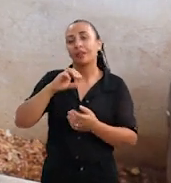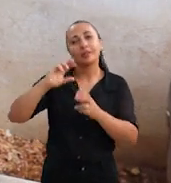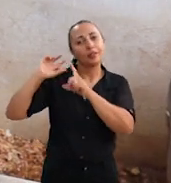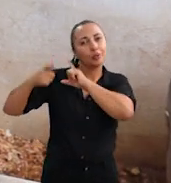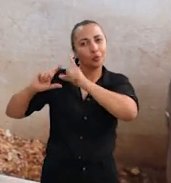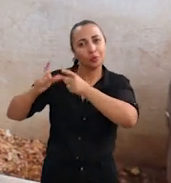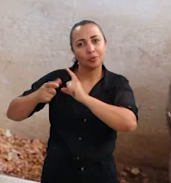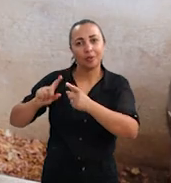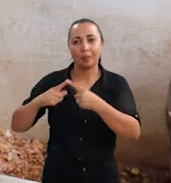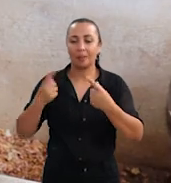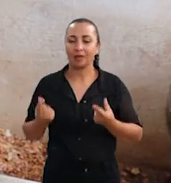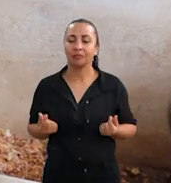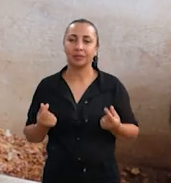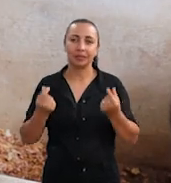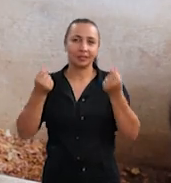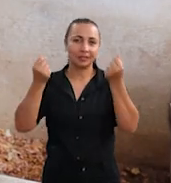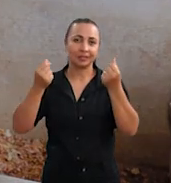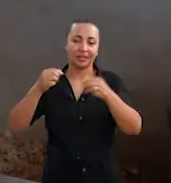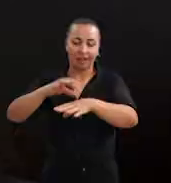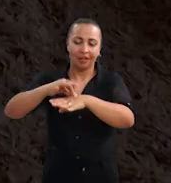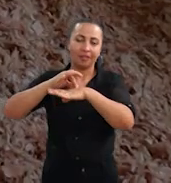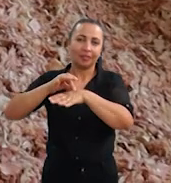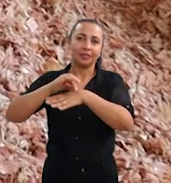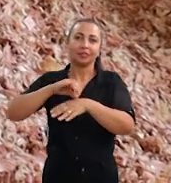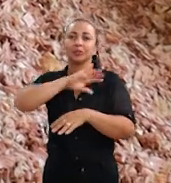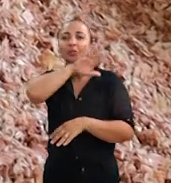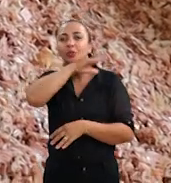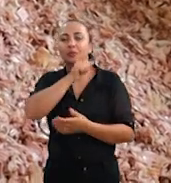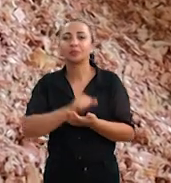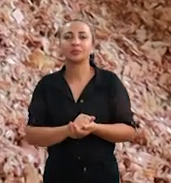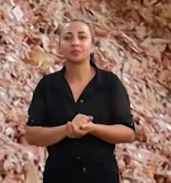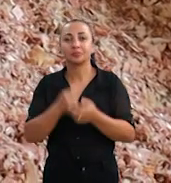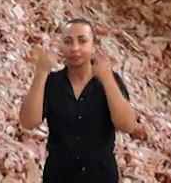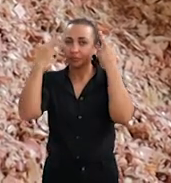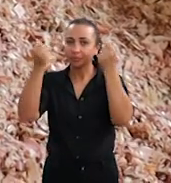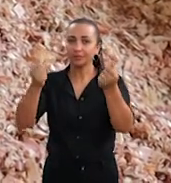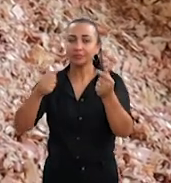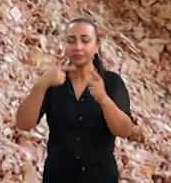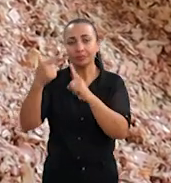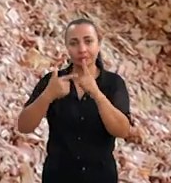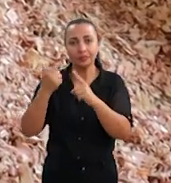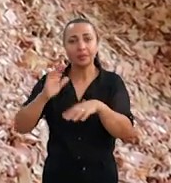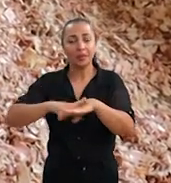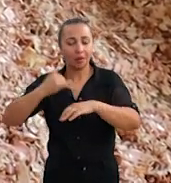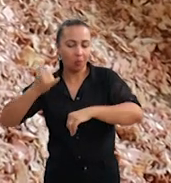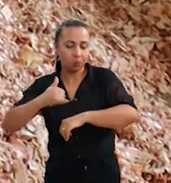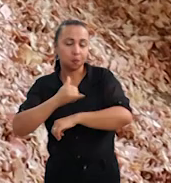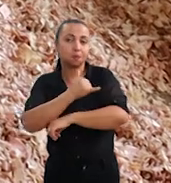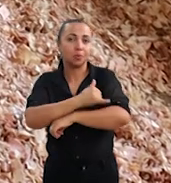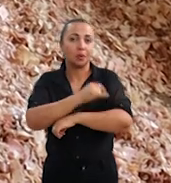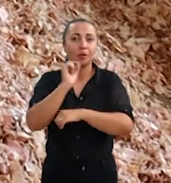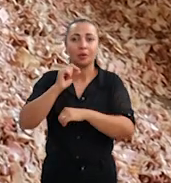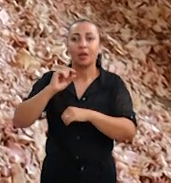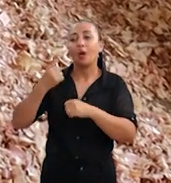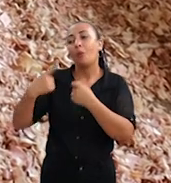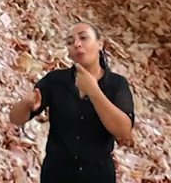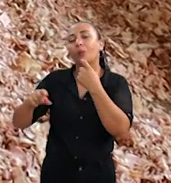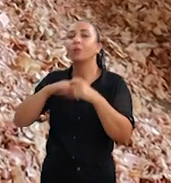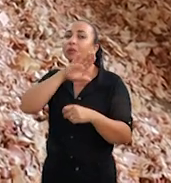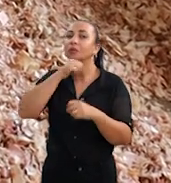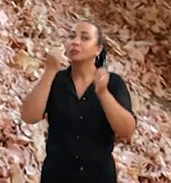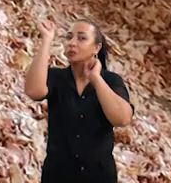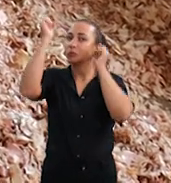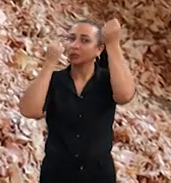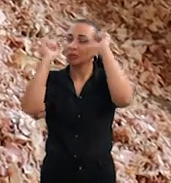e isso vai enriquecendo a carne desse animal. Já é um animal que naturalmente ele produz mais banha do que o industrial, e aí